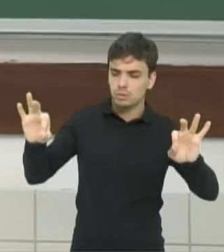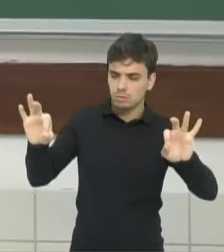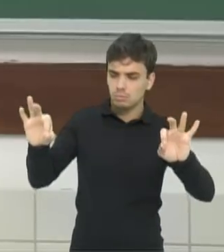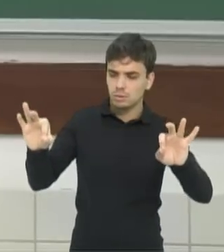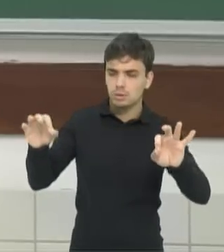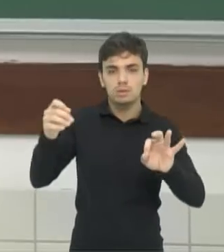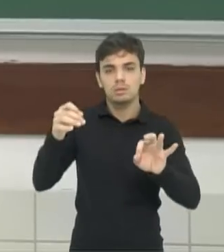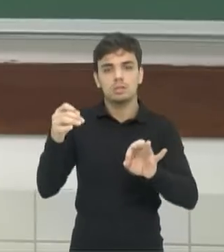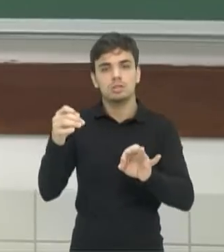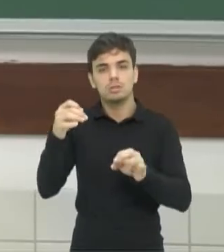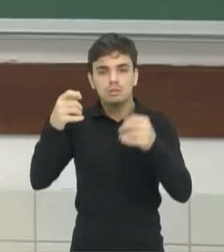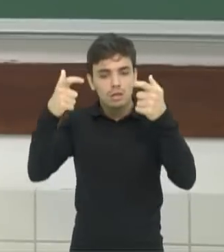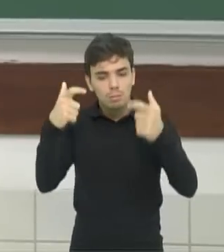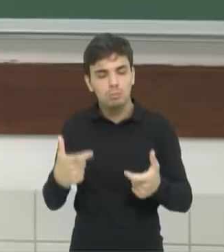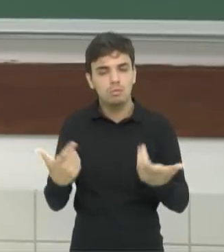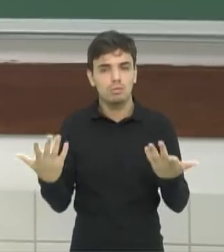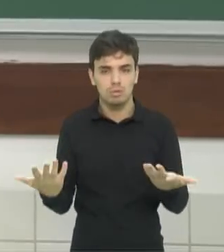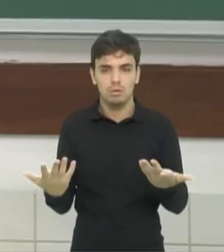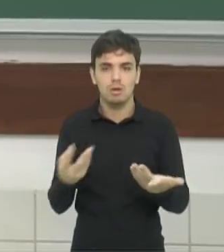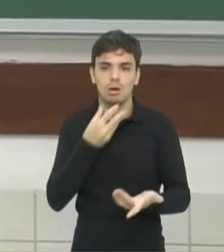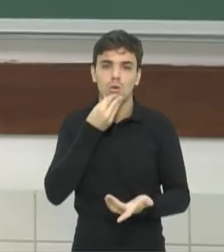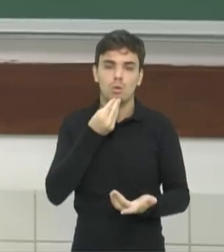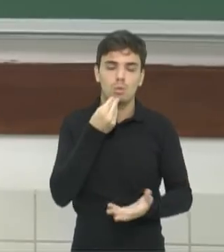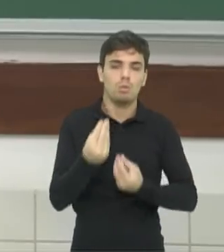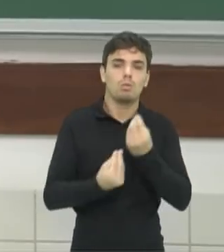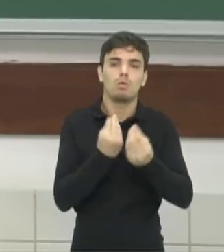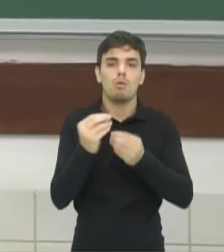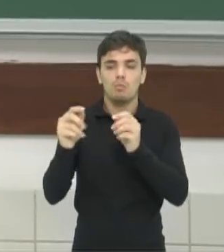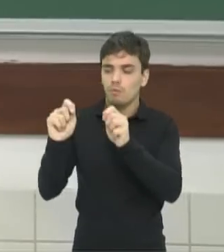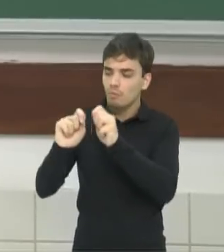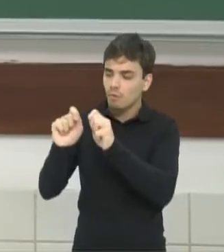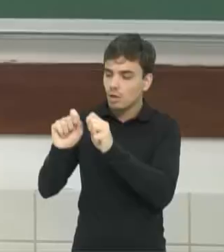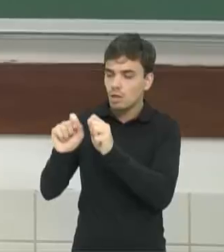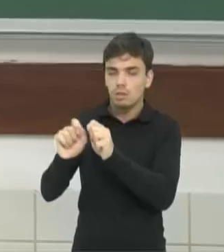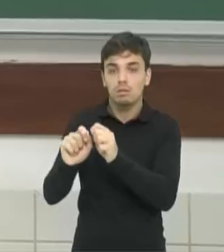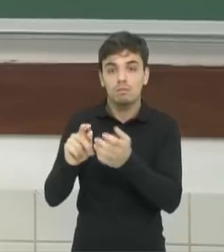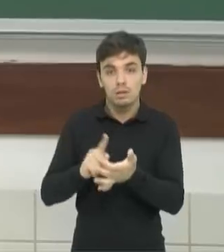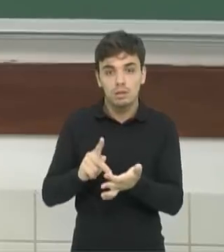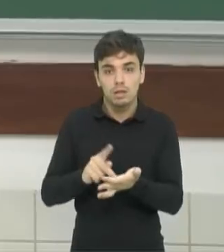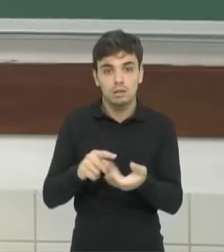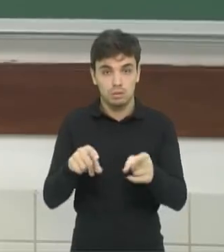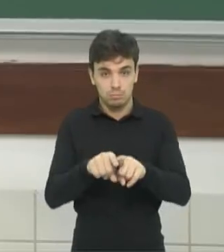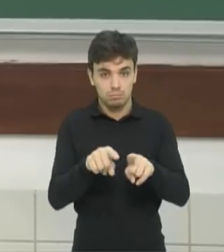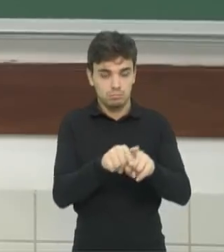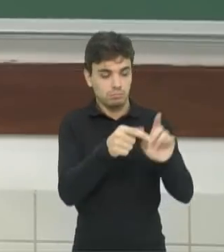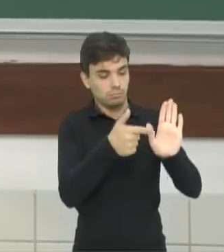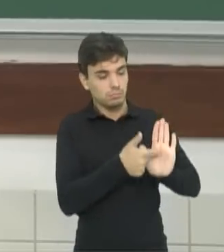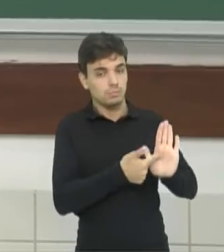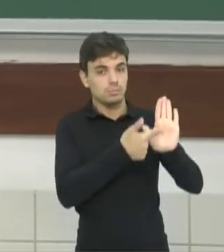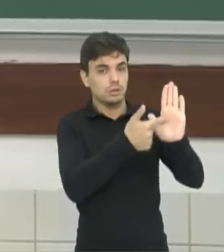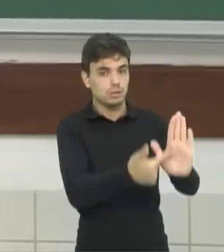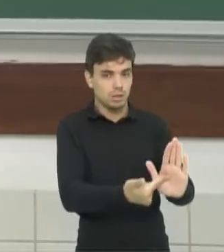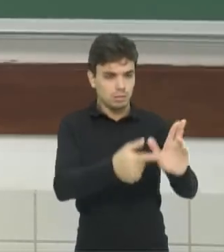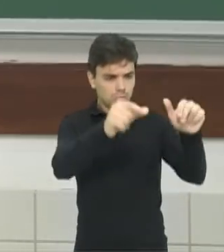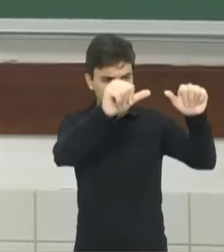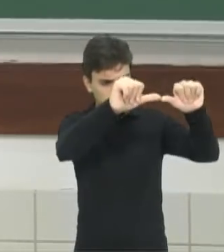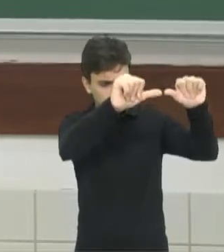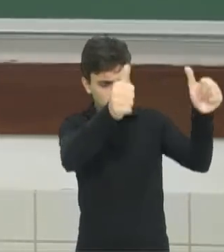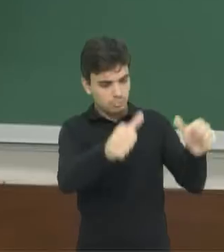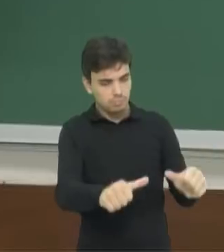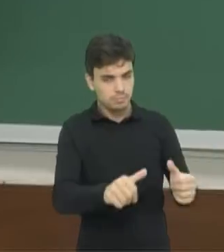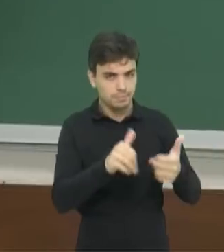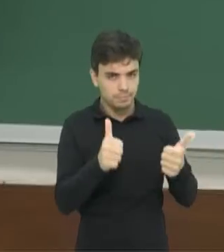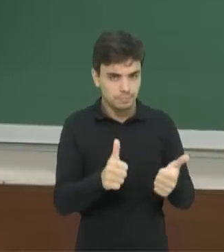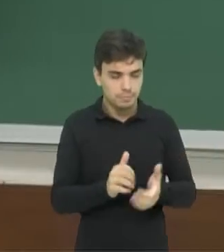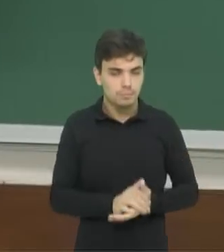homem está ali, né? Como que foi feito realmente e apresentado aquela figura física. Beleza?